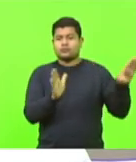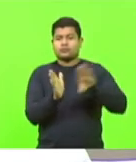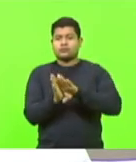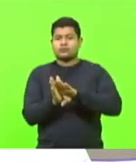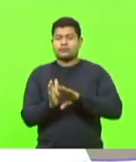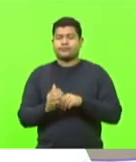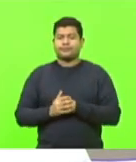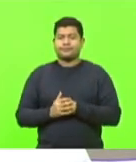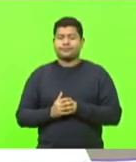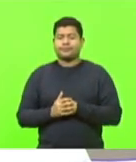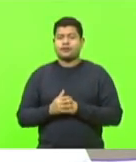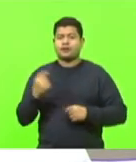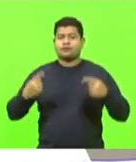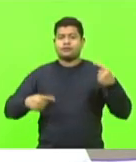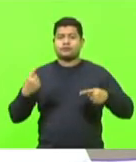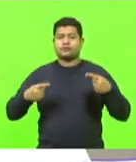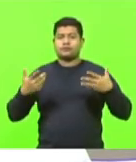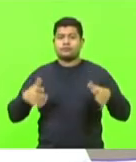Em discussão?